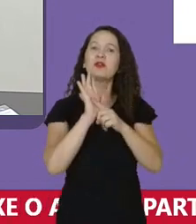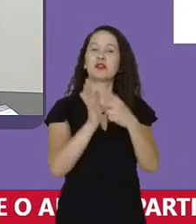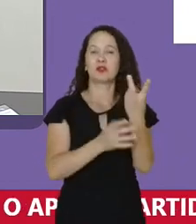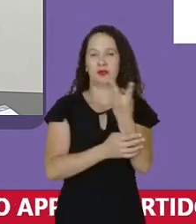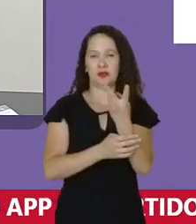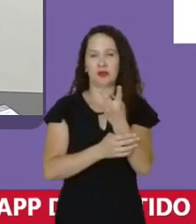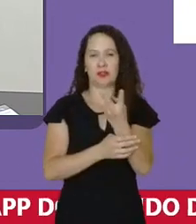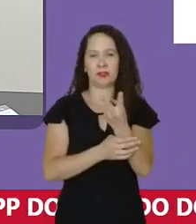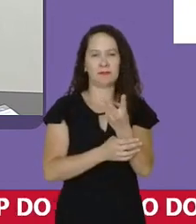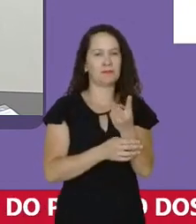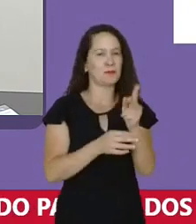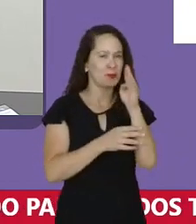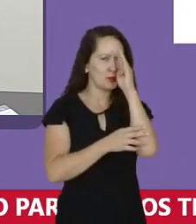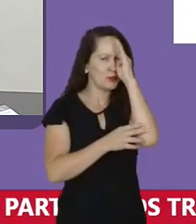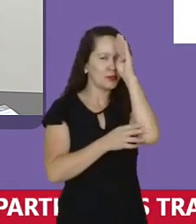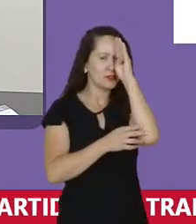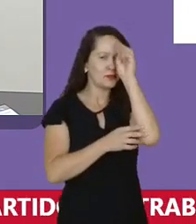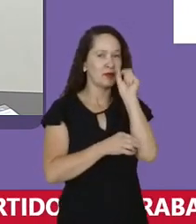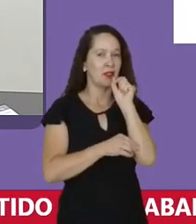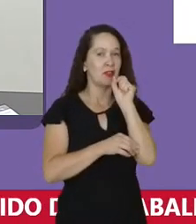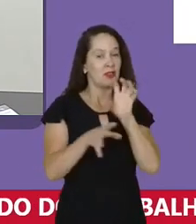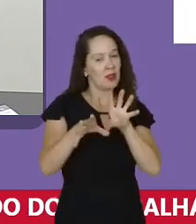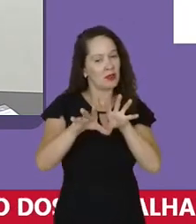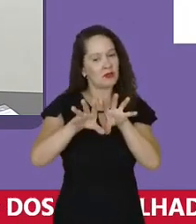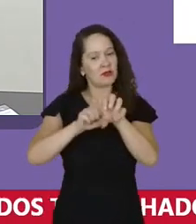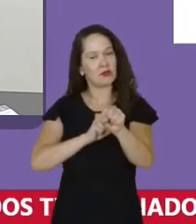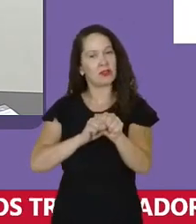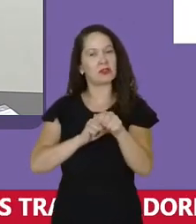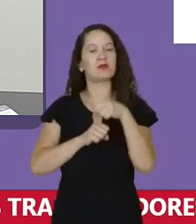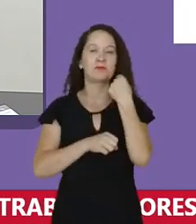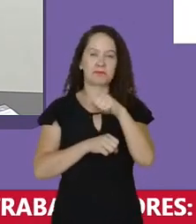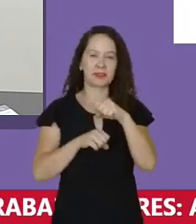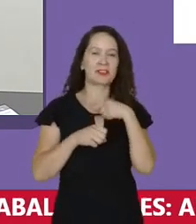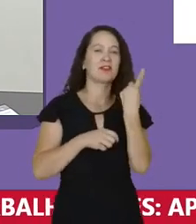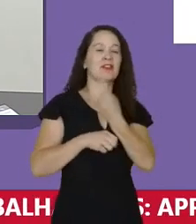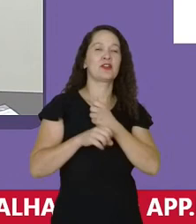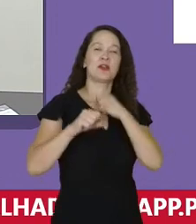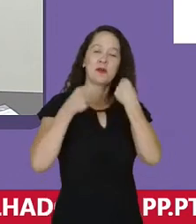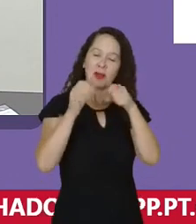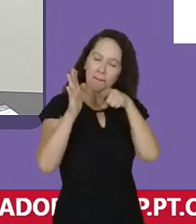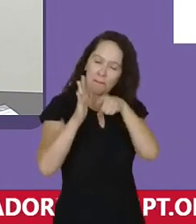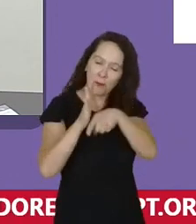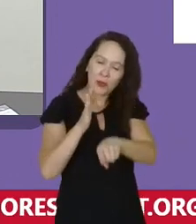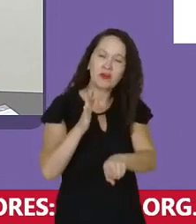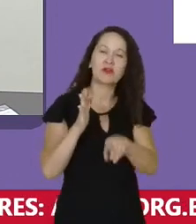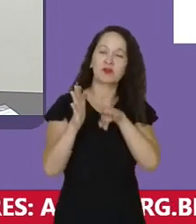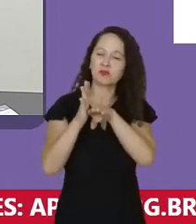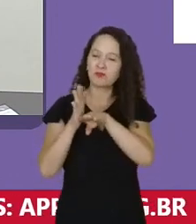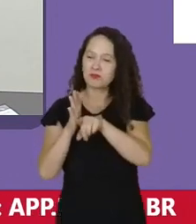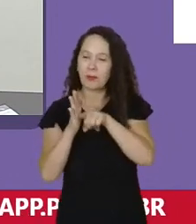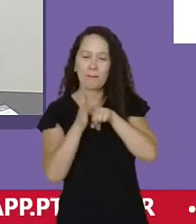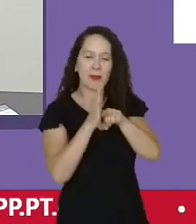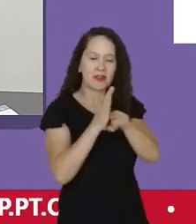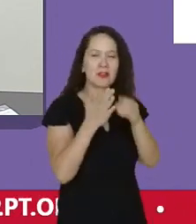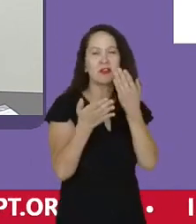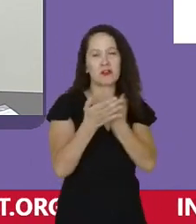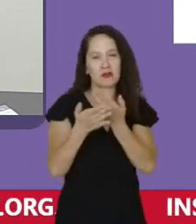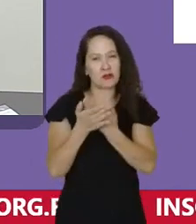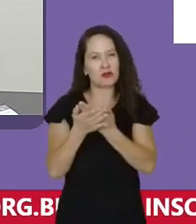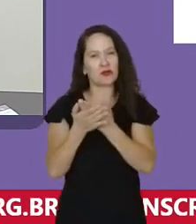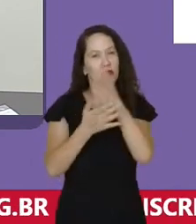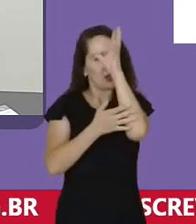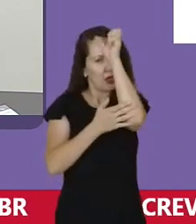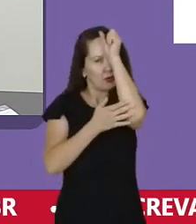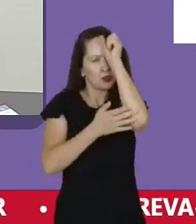2 específicos. A formação, a gente precisa aprofundar o estudo acerca do que está conhecendo,